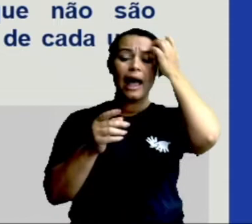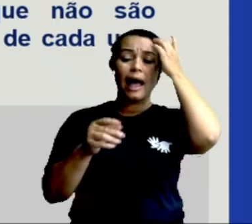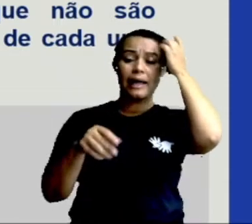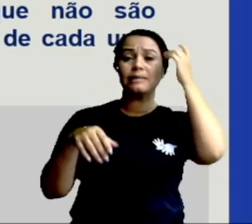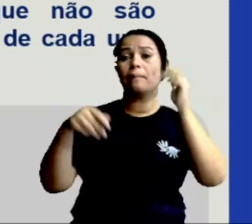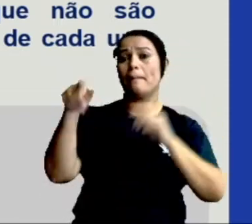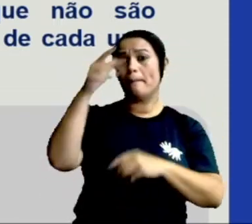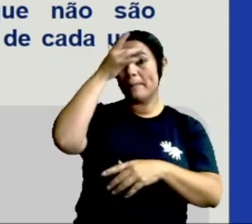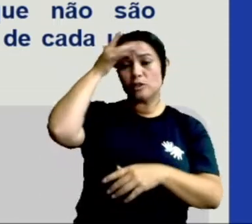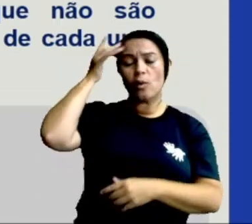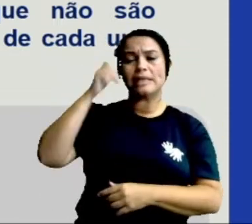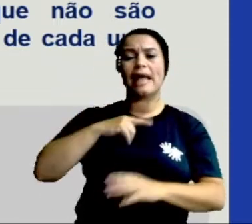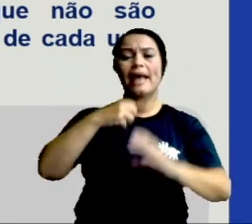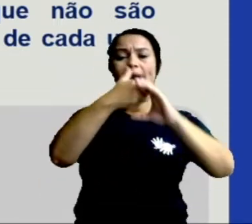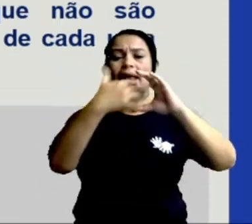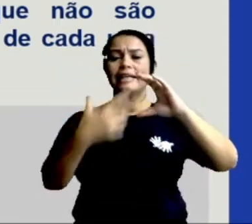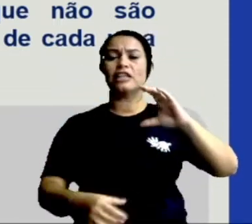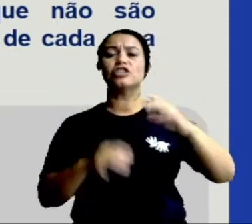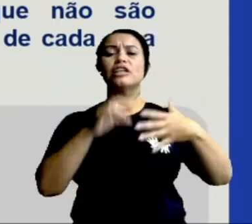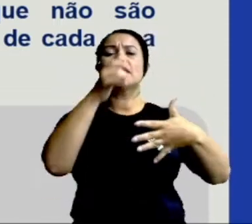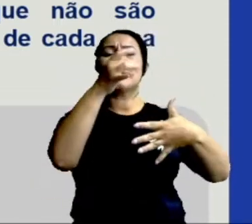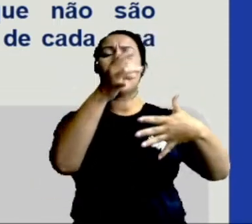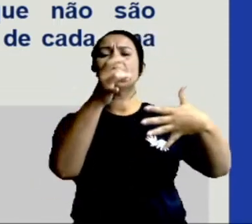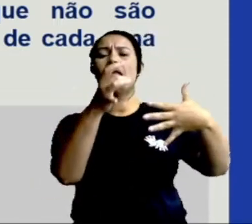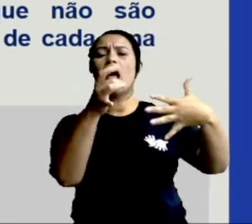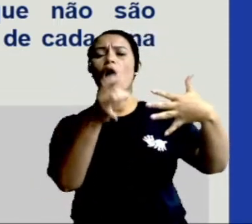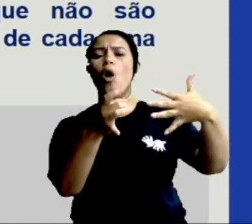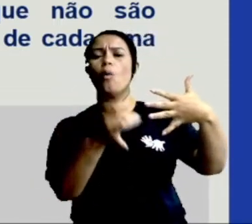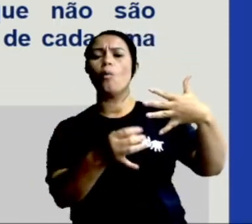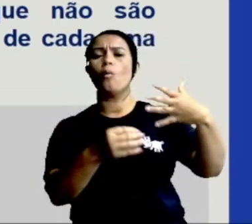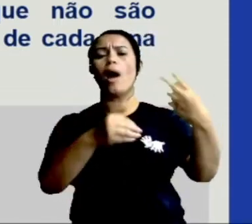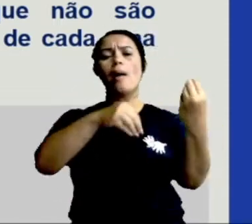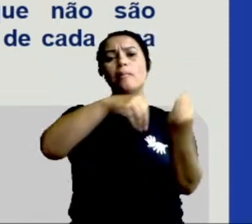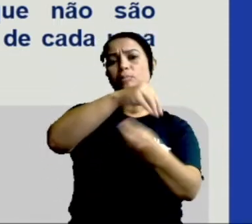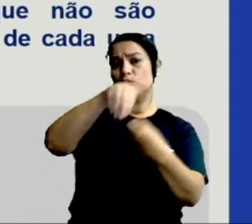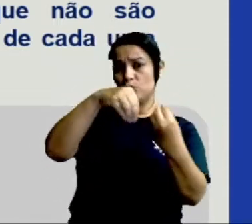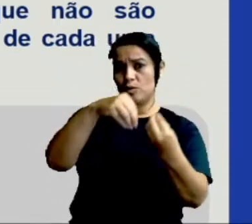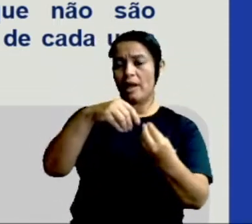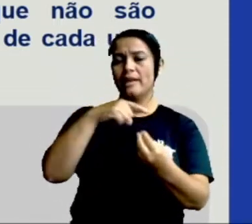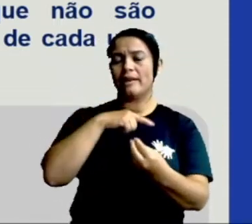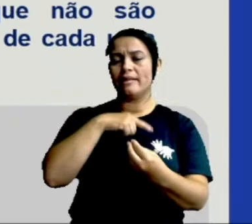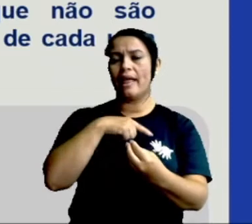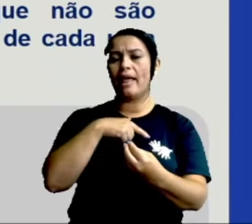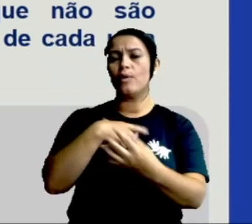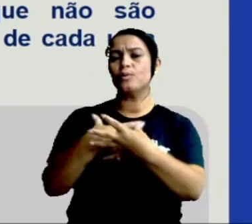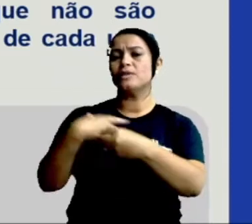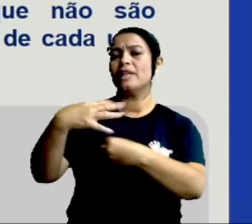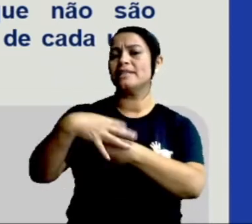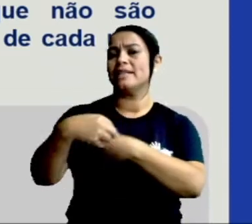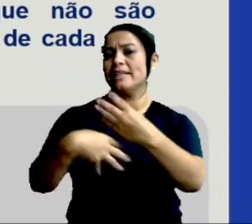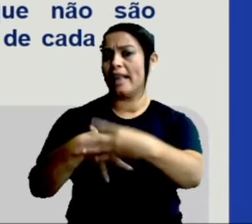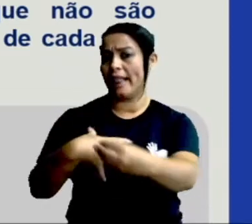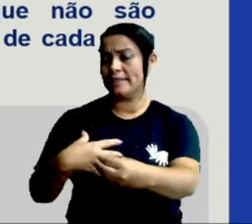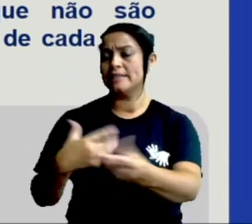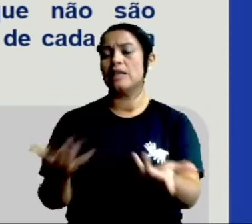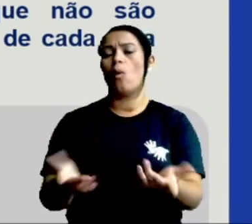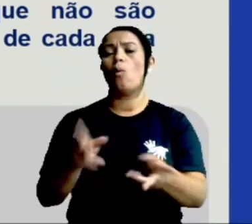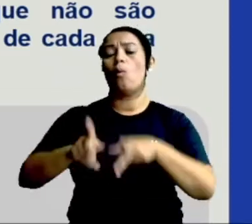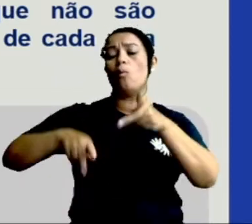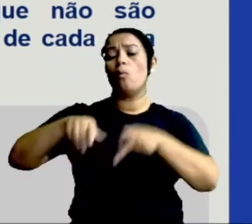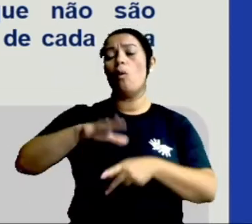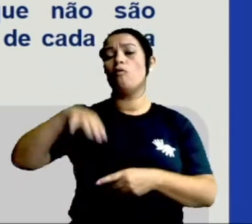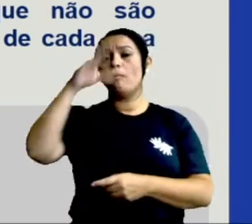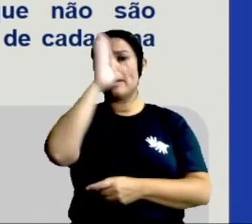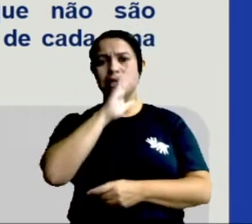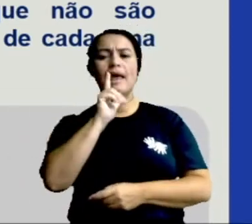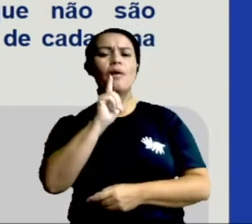possuem características de cada uma das raças que descendem, né? Então, o povo brasileiro realmente